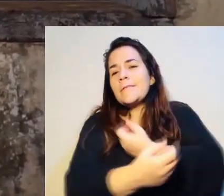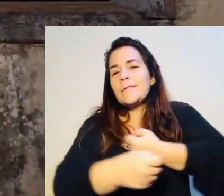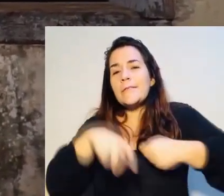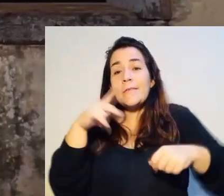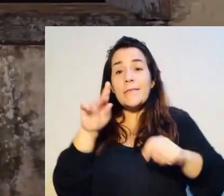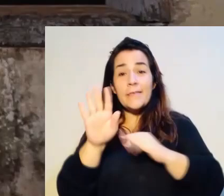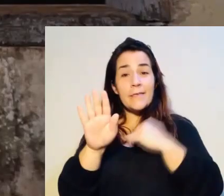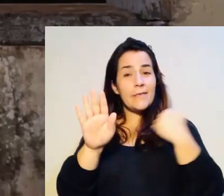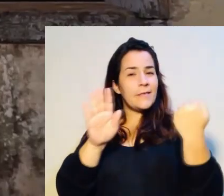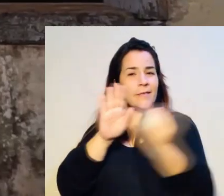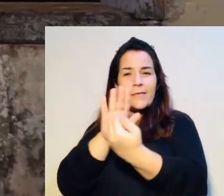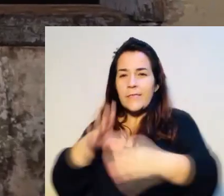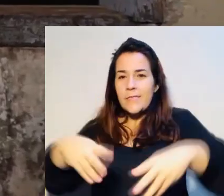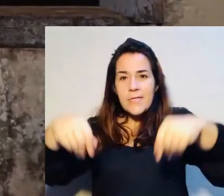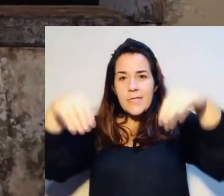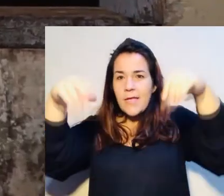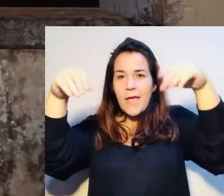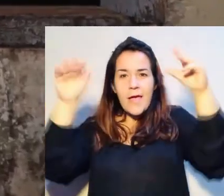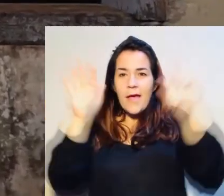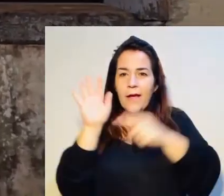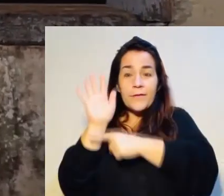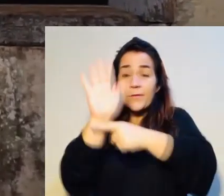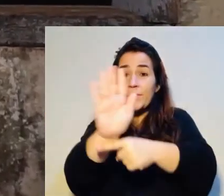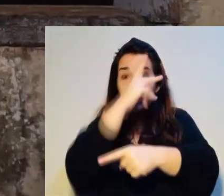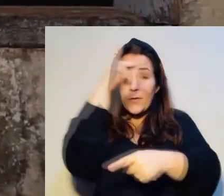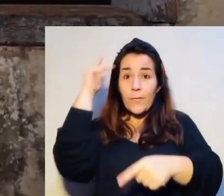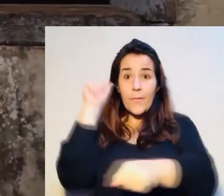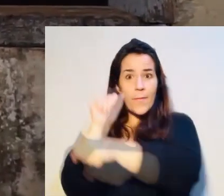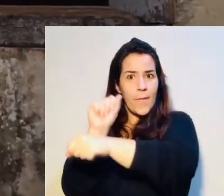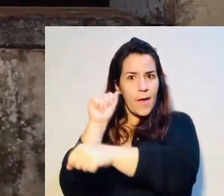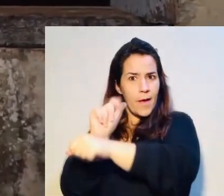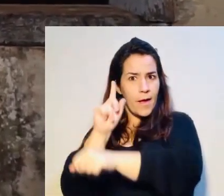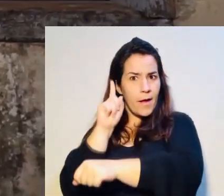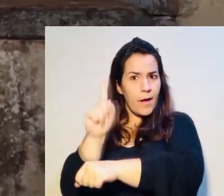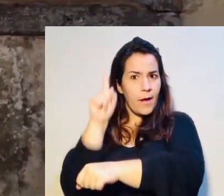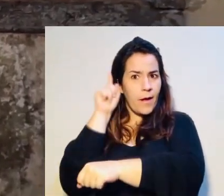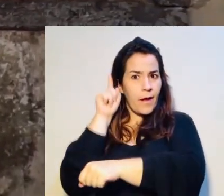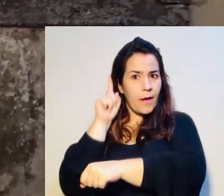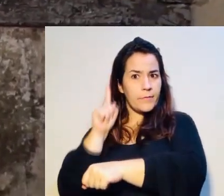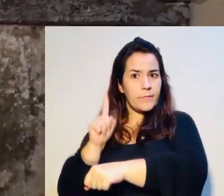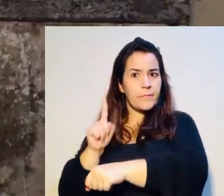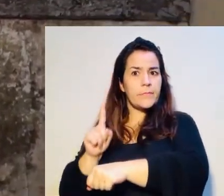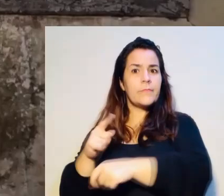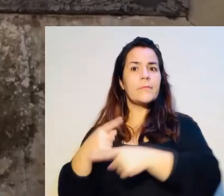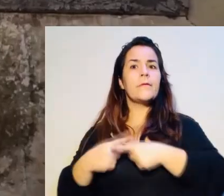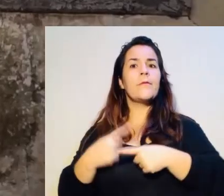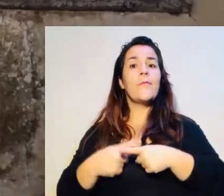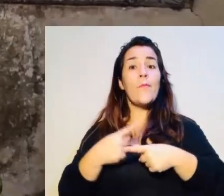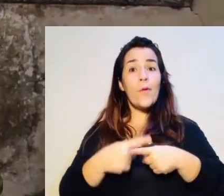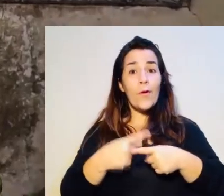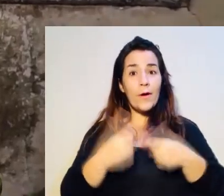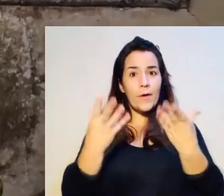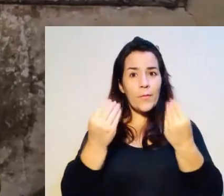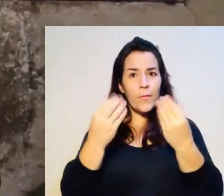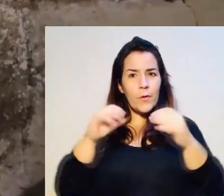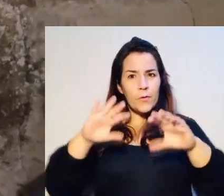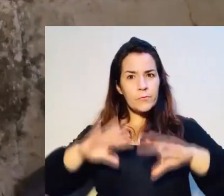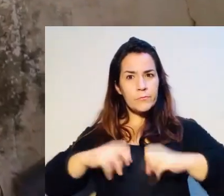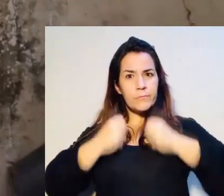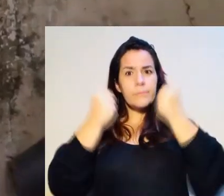é milagre puro da terra. E espera, porque é também